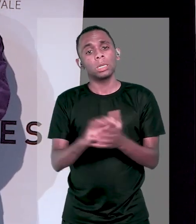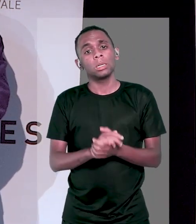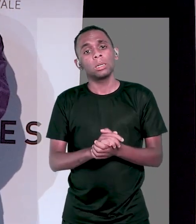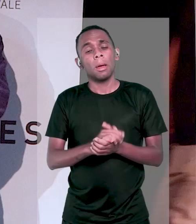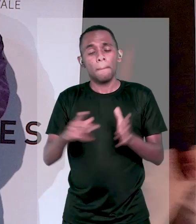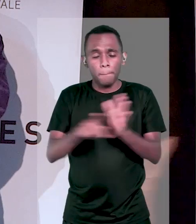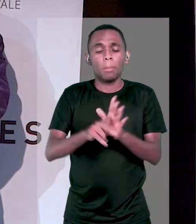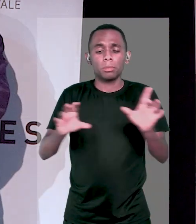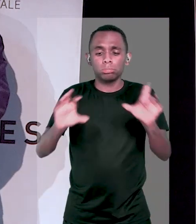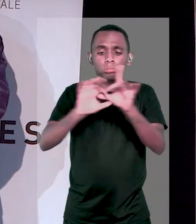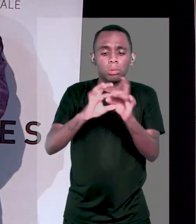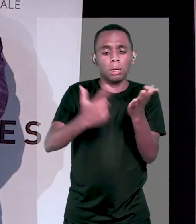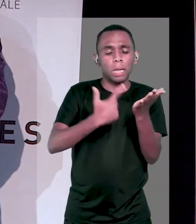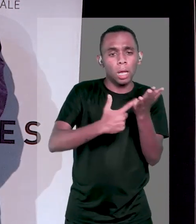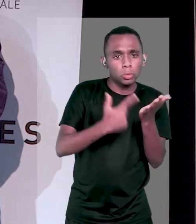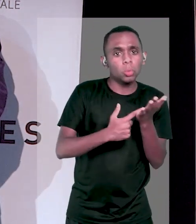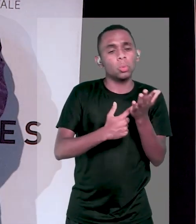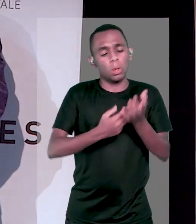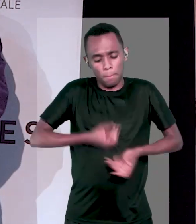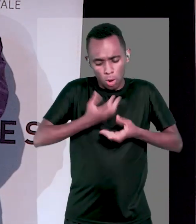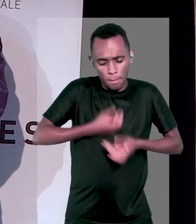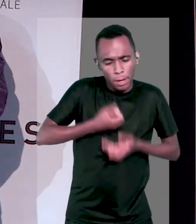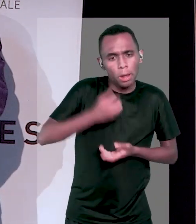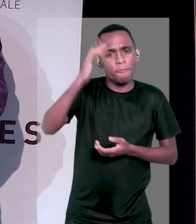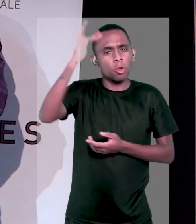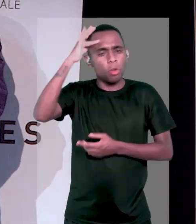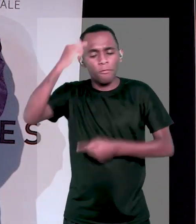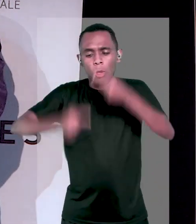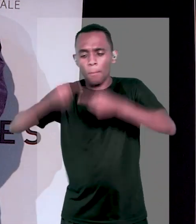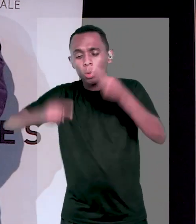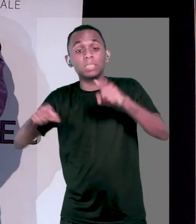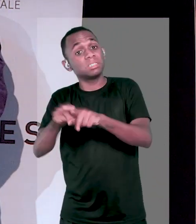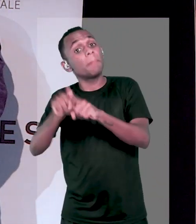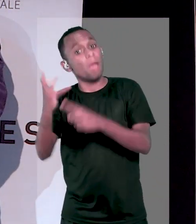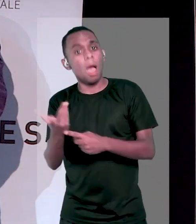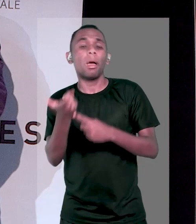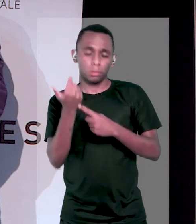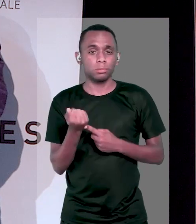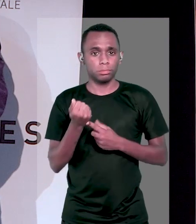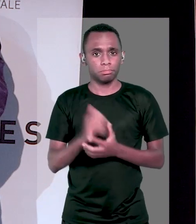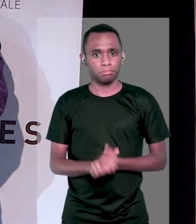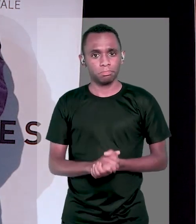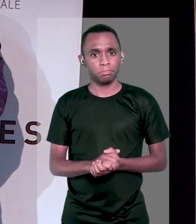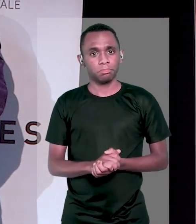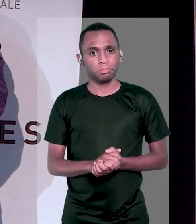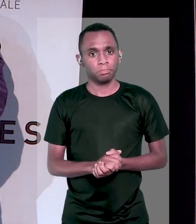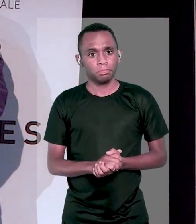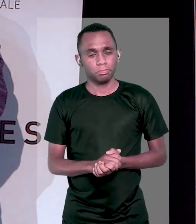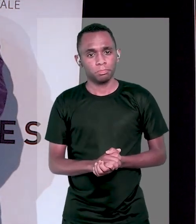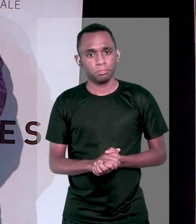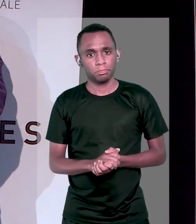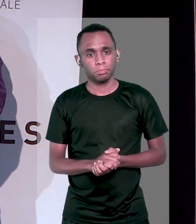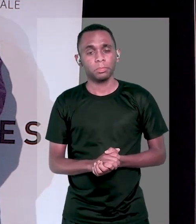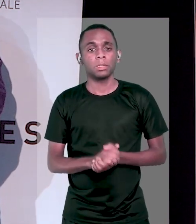sempre o papo e ar de pensamento. Não é? Quer dizer, eu andei pensando e eu cheguei a uma conclusão.